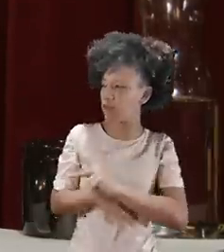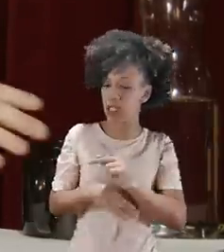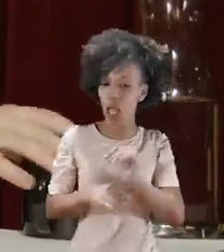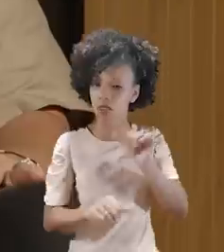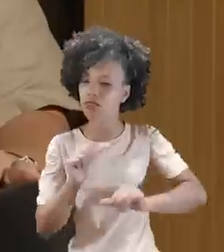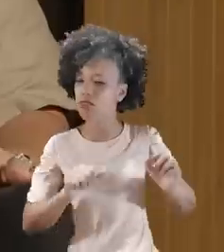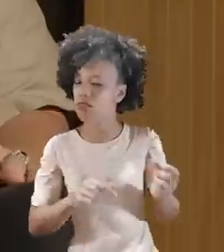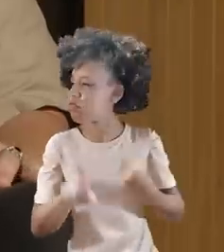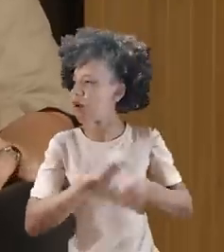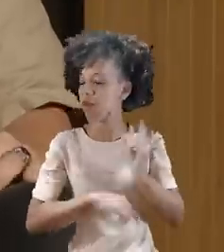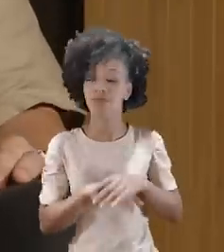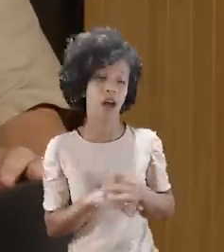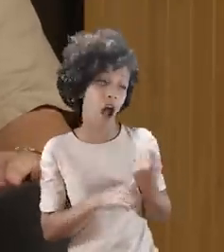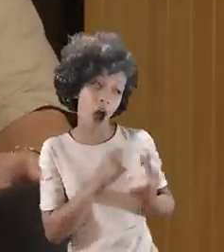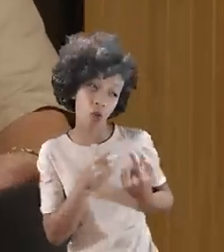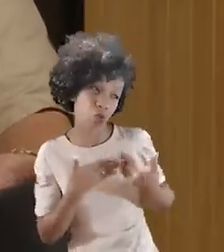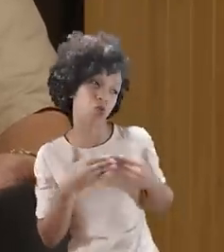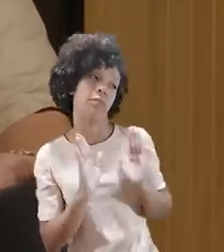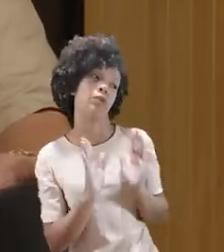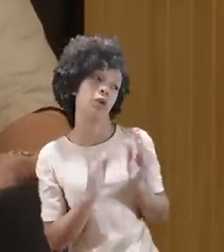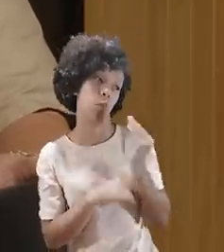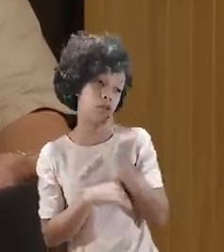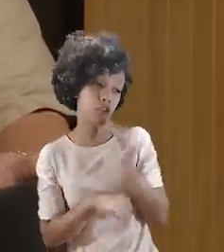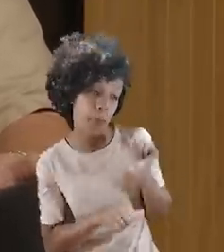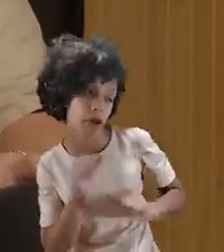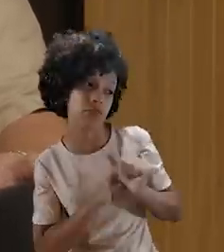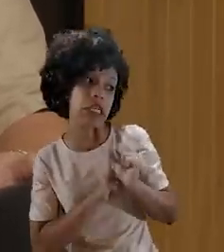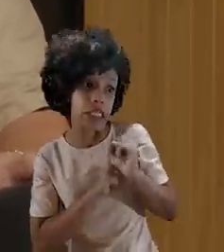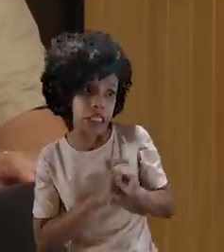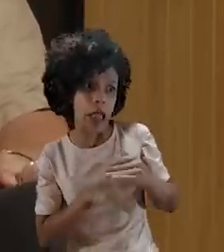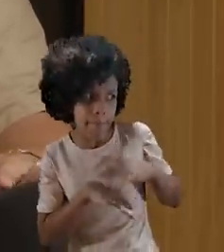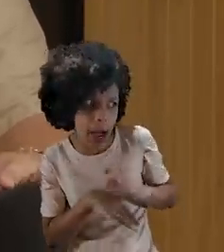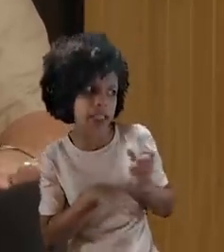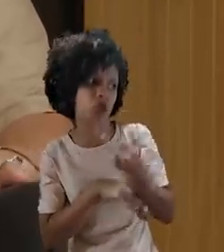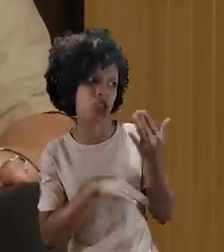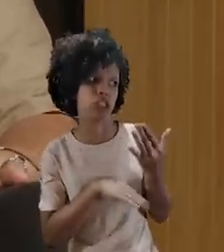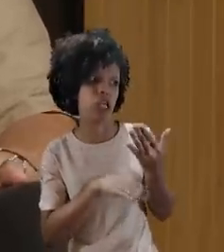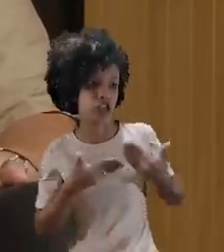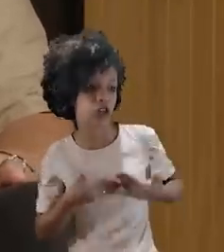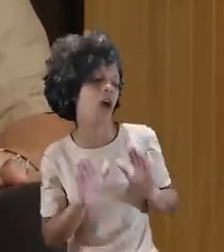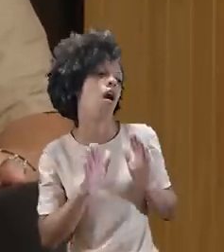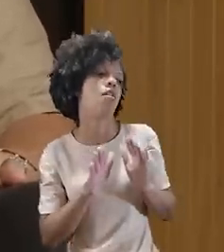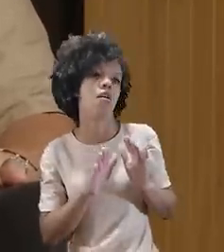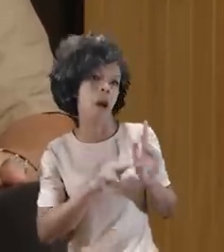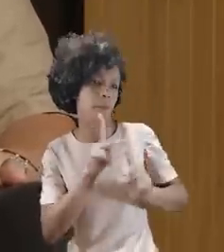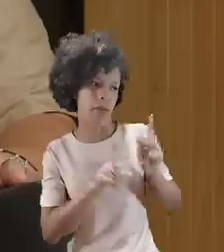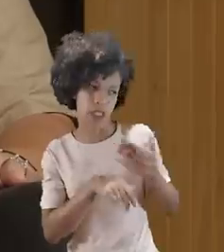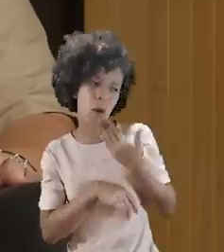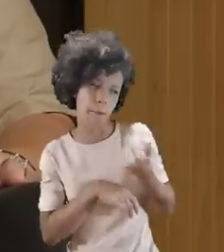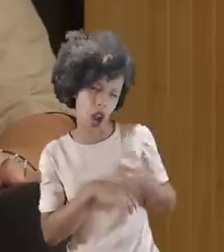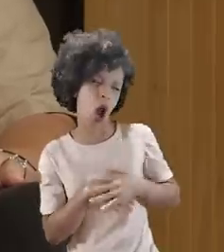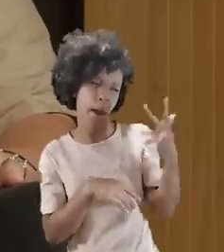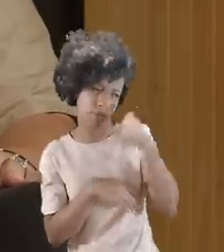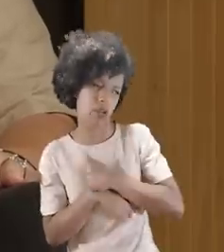você Inovar há pouquíssimas pessoas vão abertura mano se desse mais abertura metade da população aí